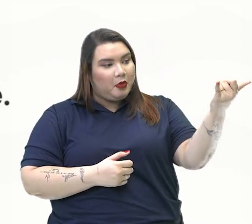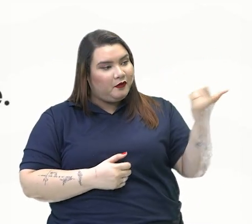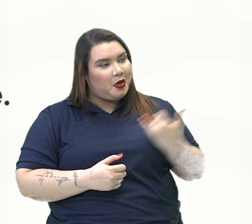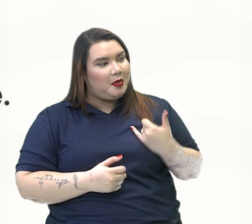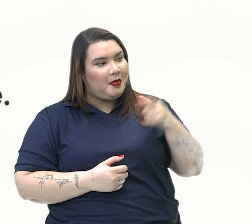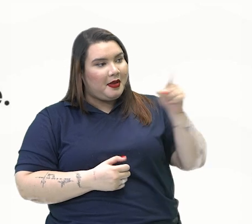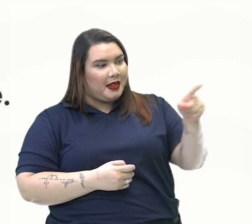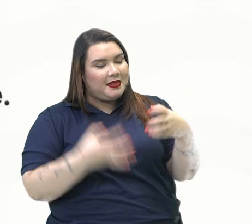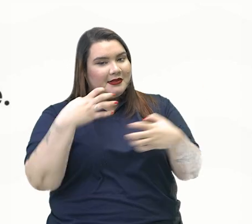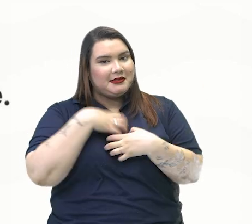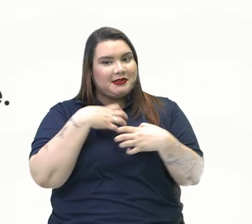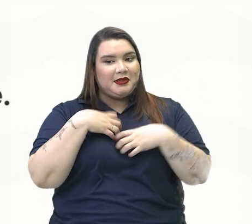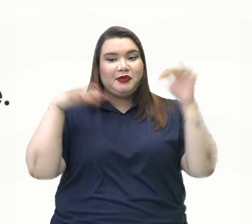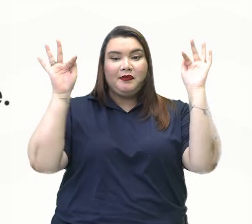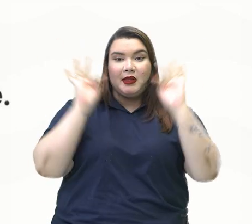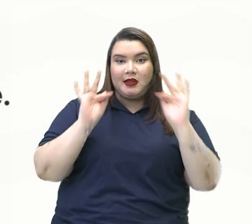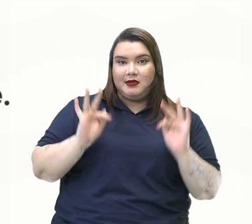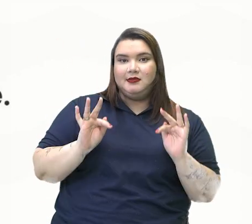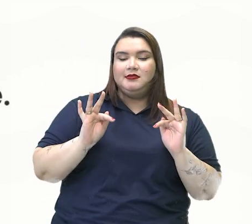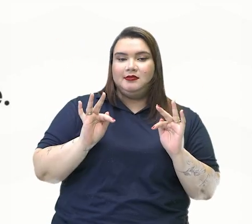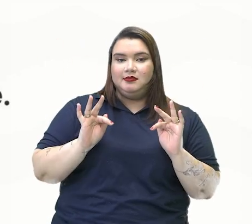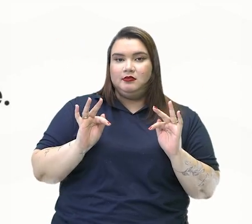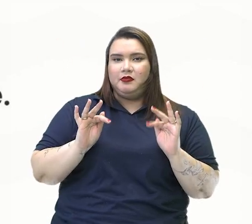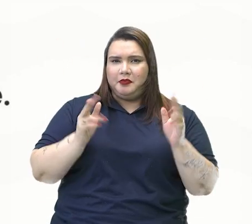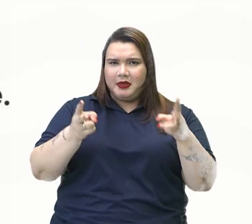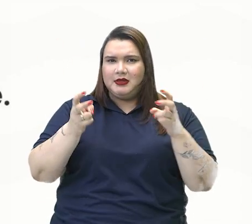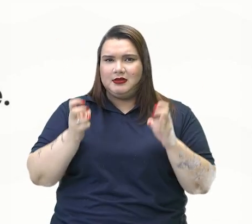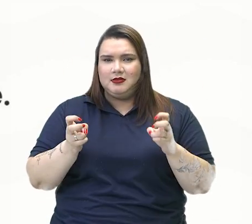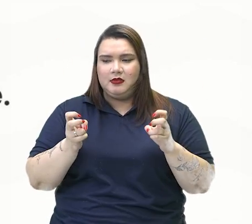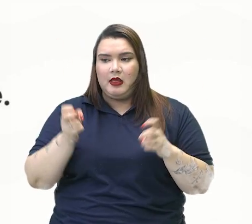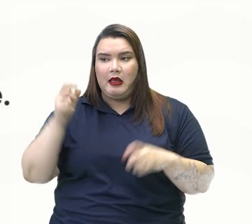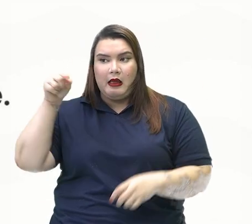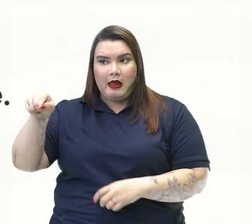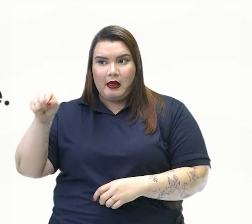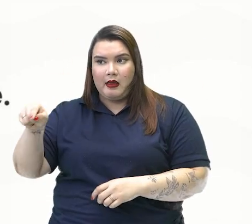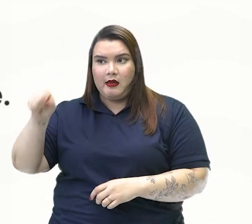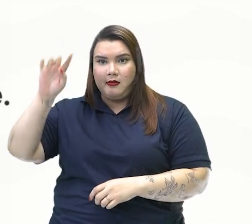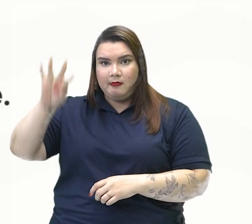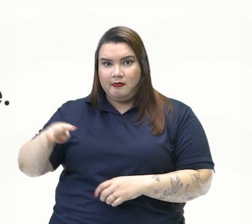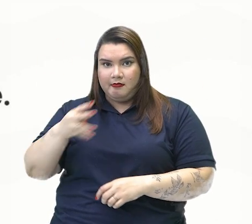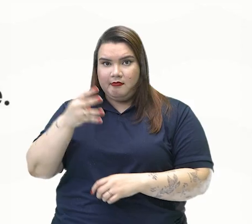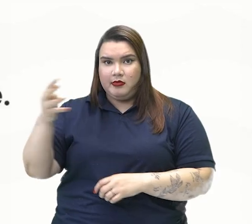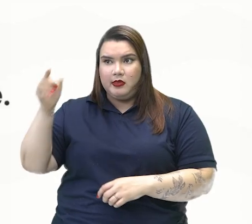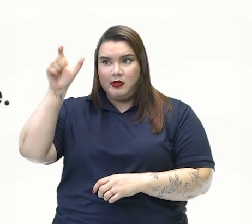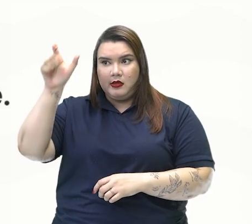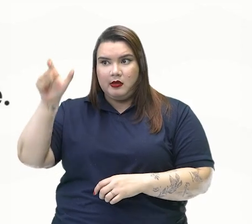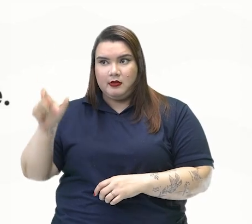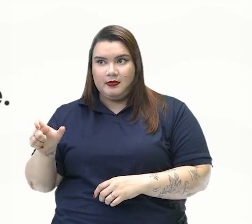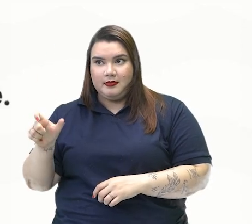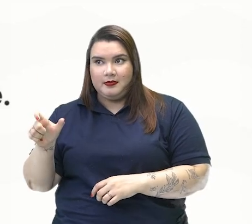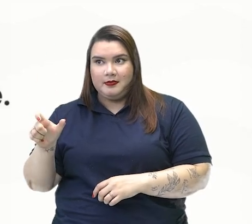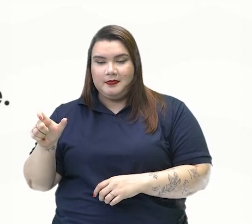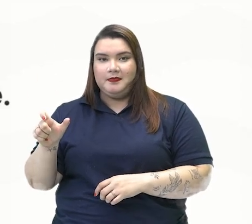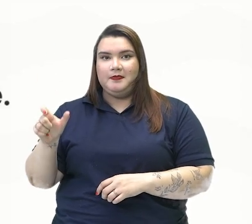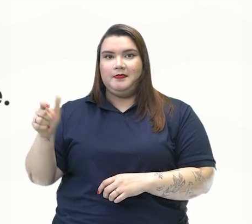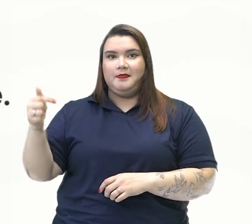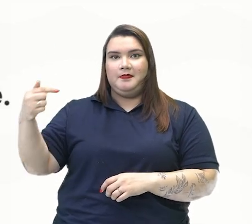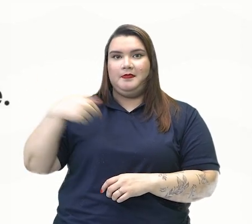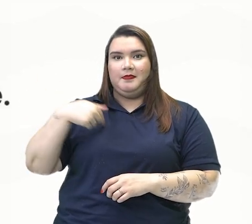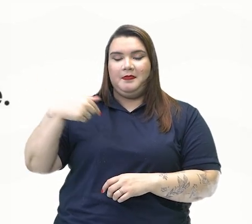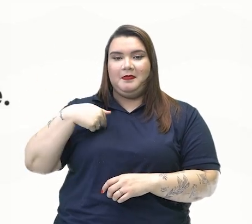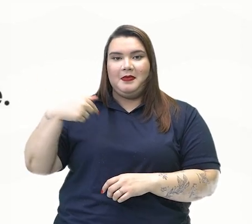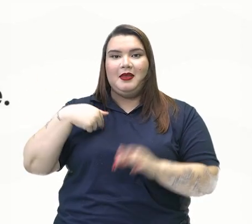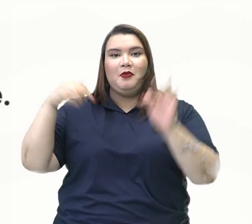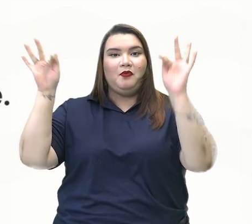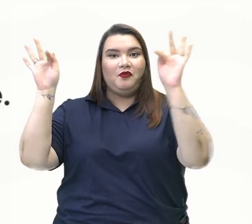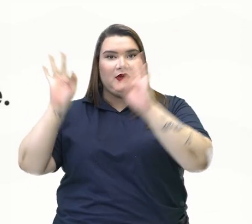feliz. Olha a diferença. Eu estou feliz. Obviamente, se eu estou falando em primeira pessoa, eu estou falando sempre um discurso